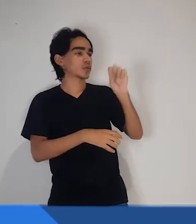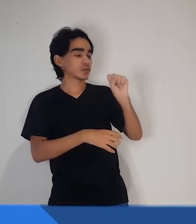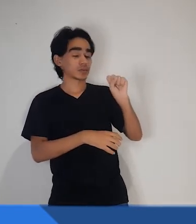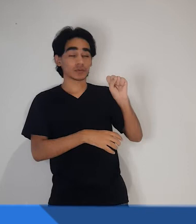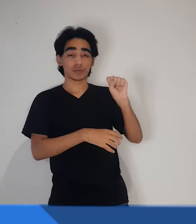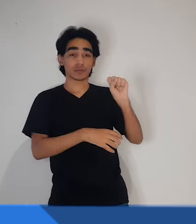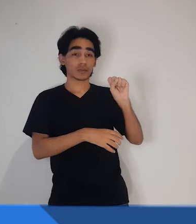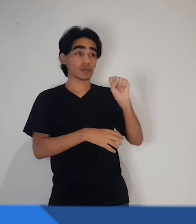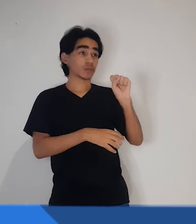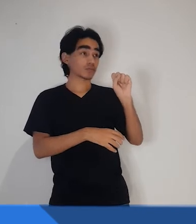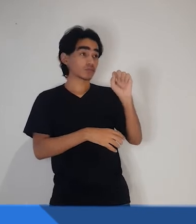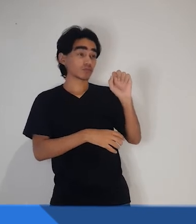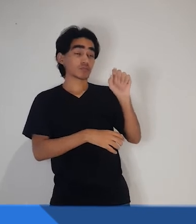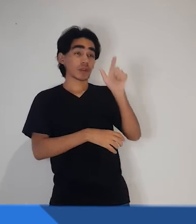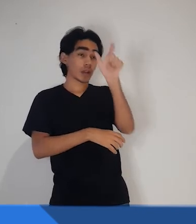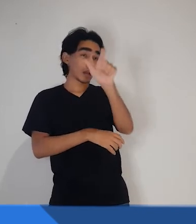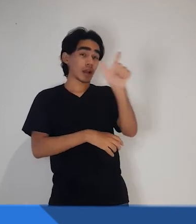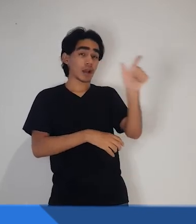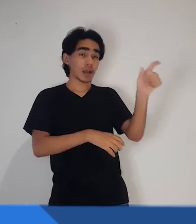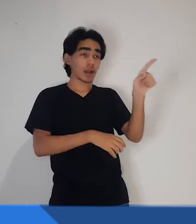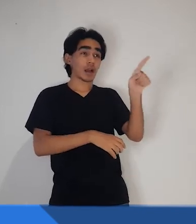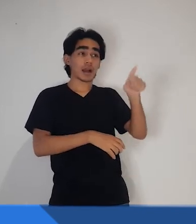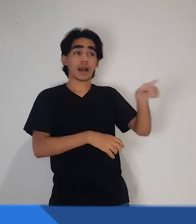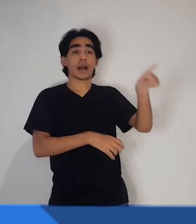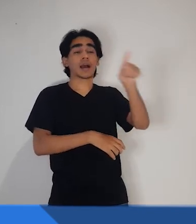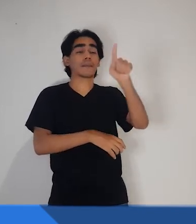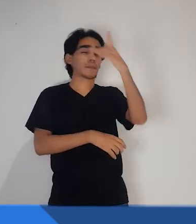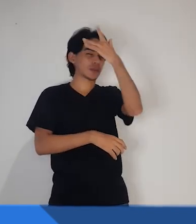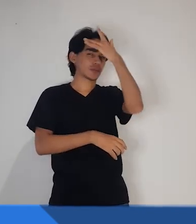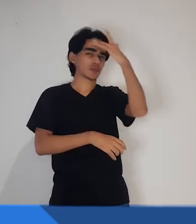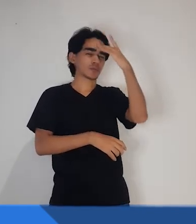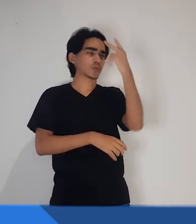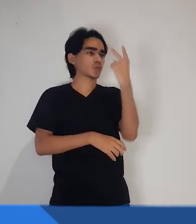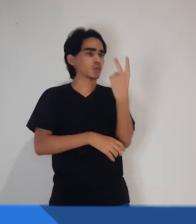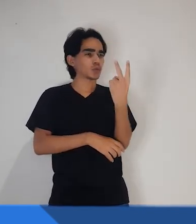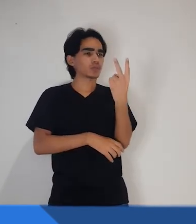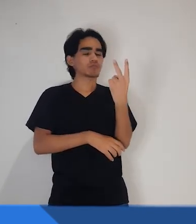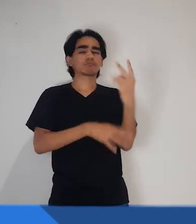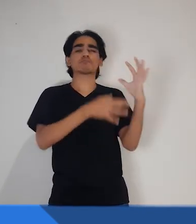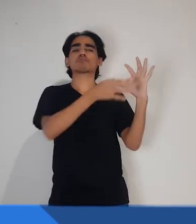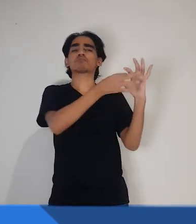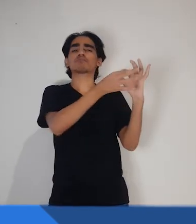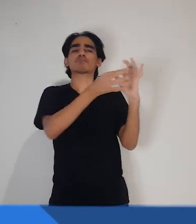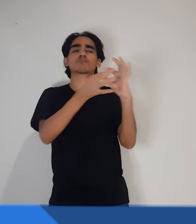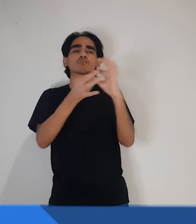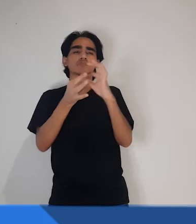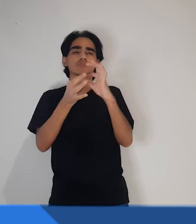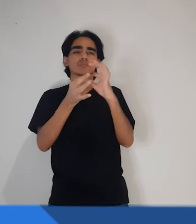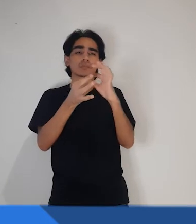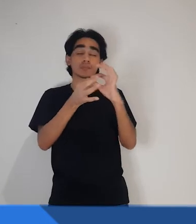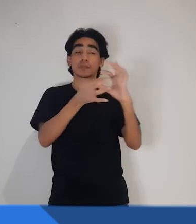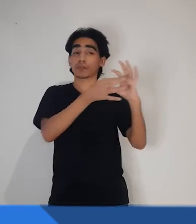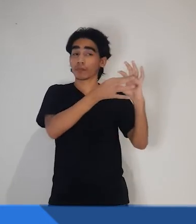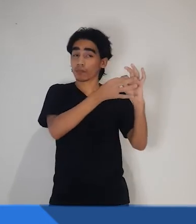ser atribuídos ao usuário em diversos, número 2,